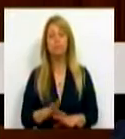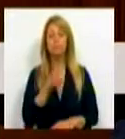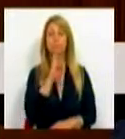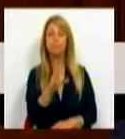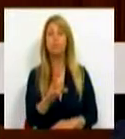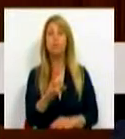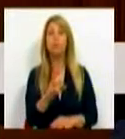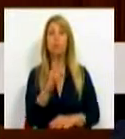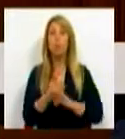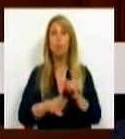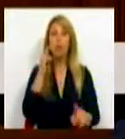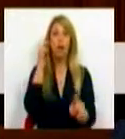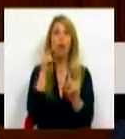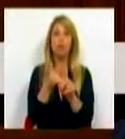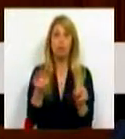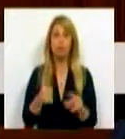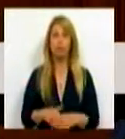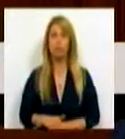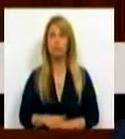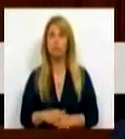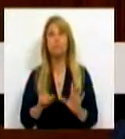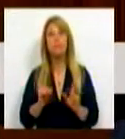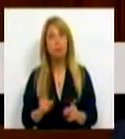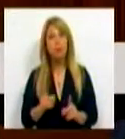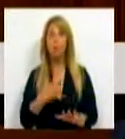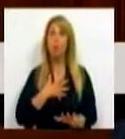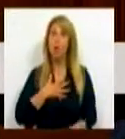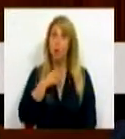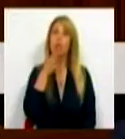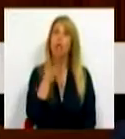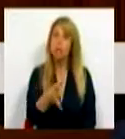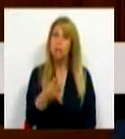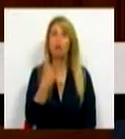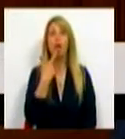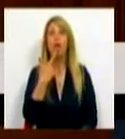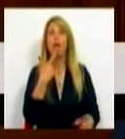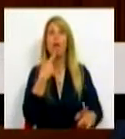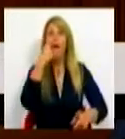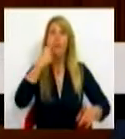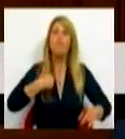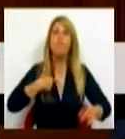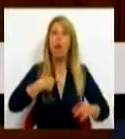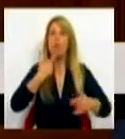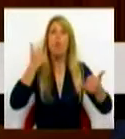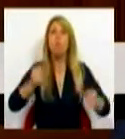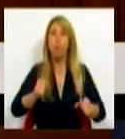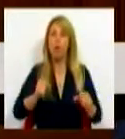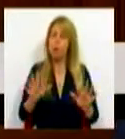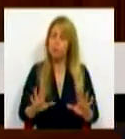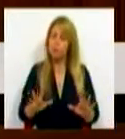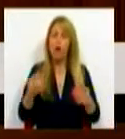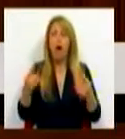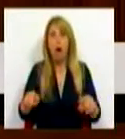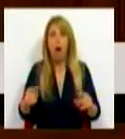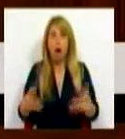respondem àquilo que são os objetivos. Não quer dizer que ele não possa ter falhas, porque tem uma intervenção humana